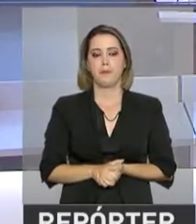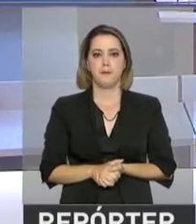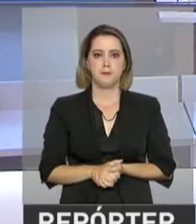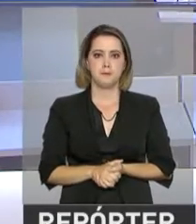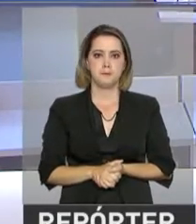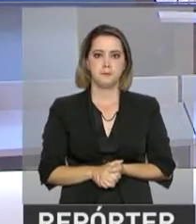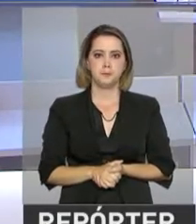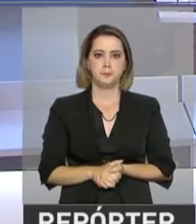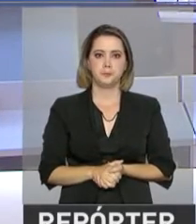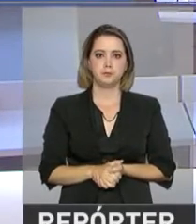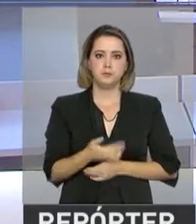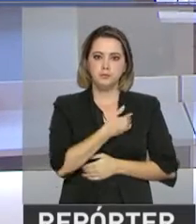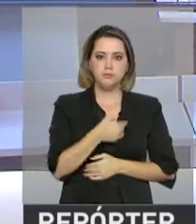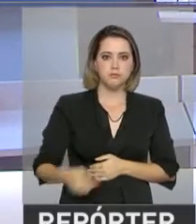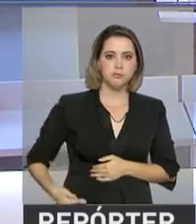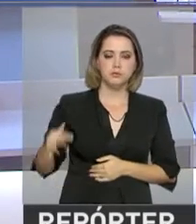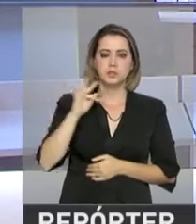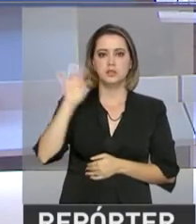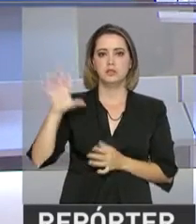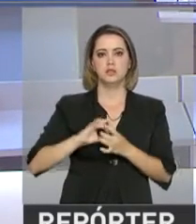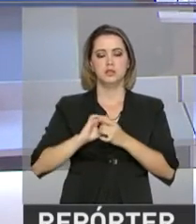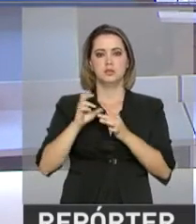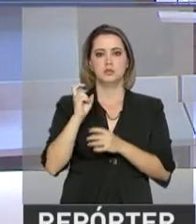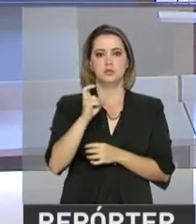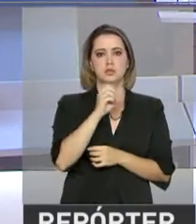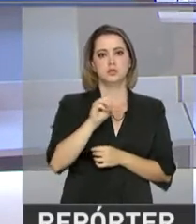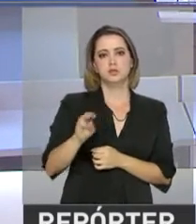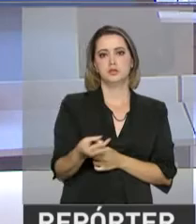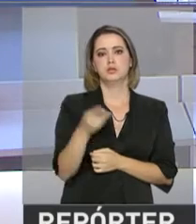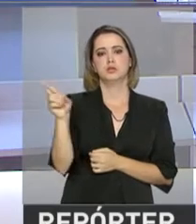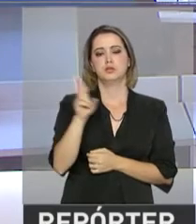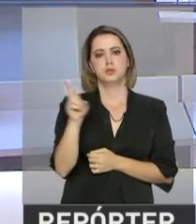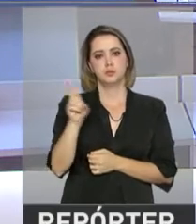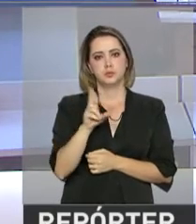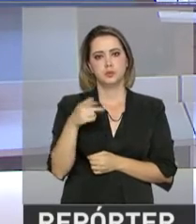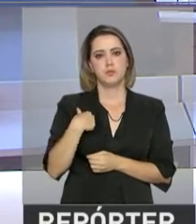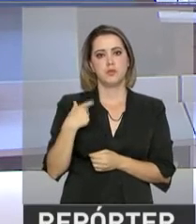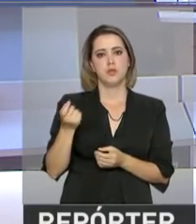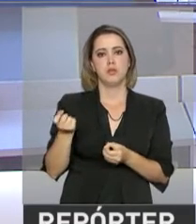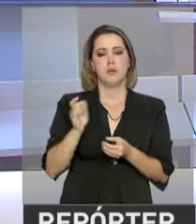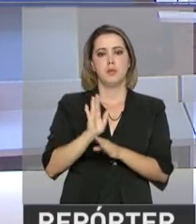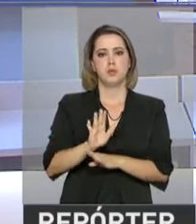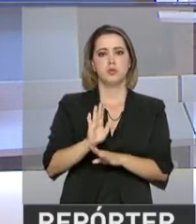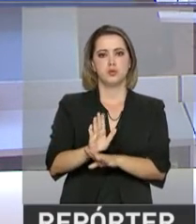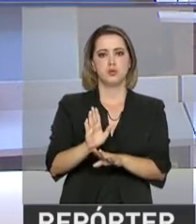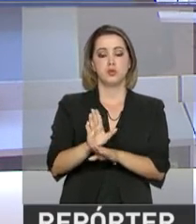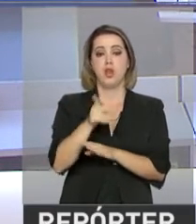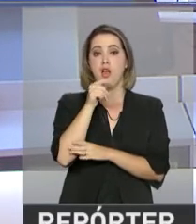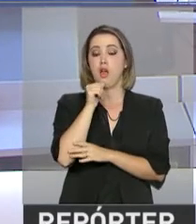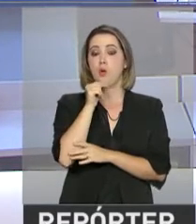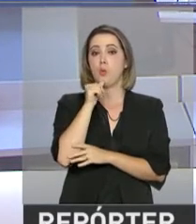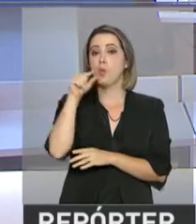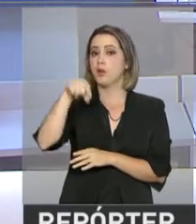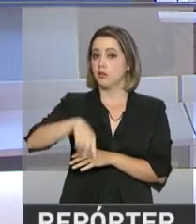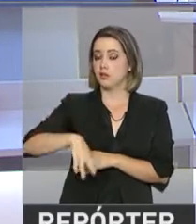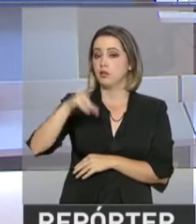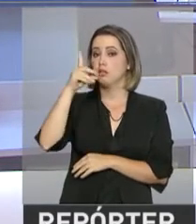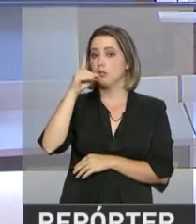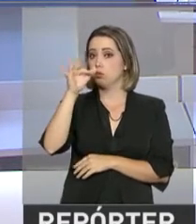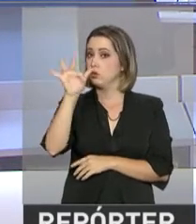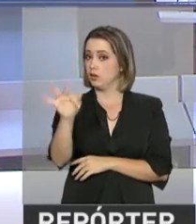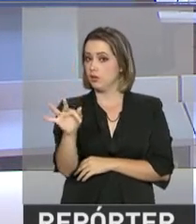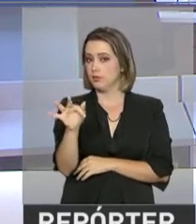o governo federal liberou 55 milhões e meio de reais para reforçar o abastecimento de água no distrito